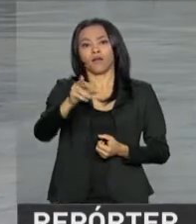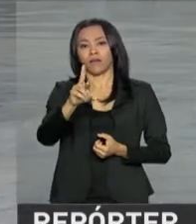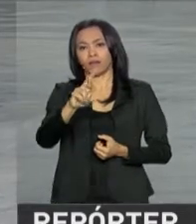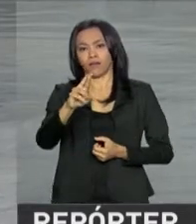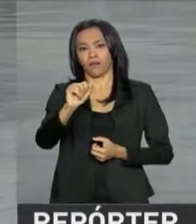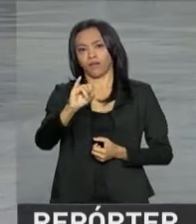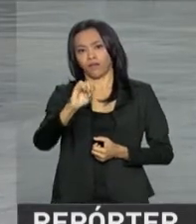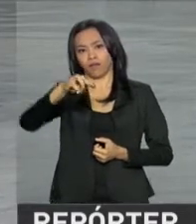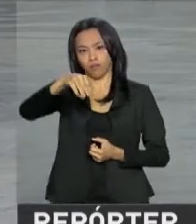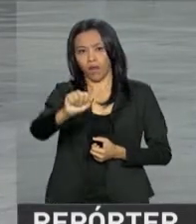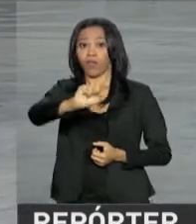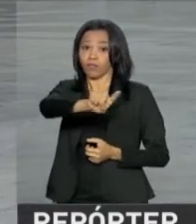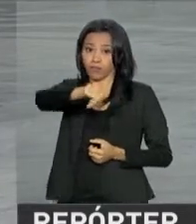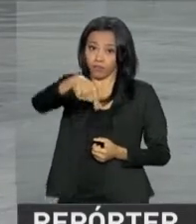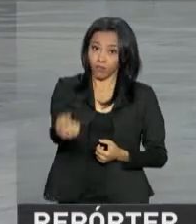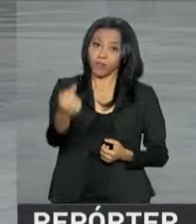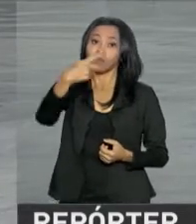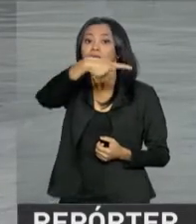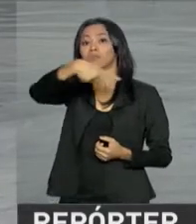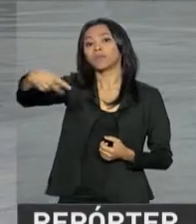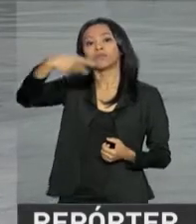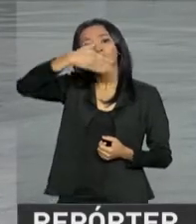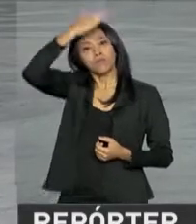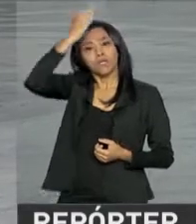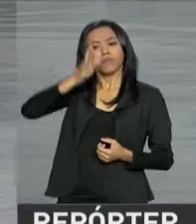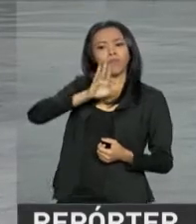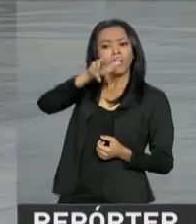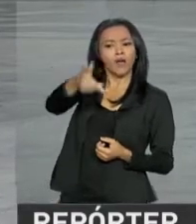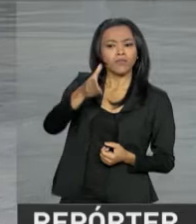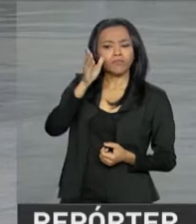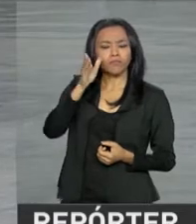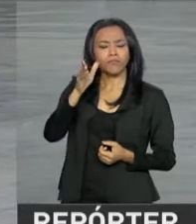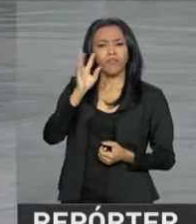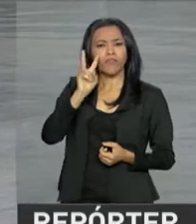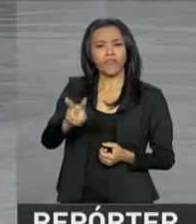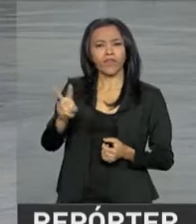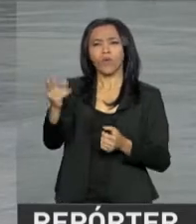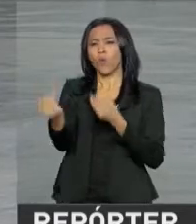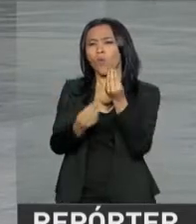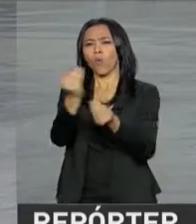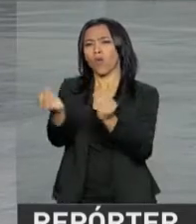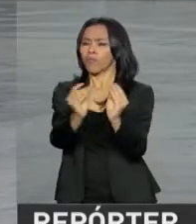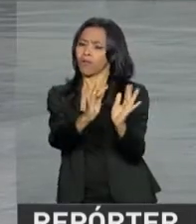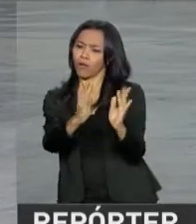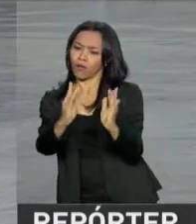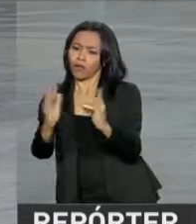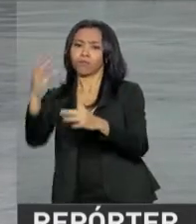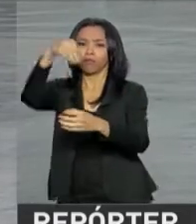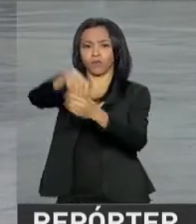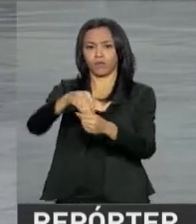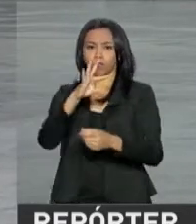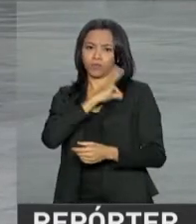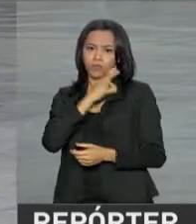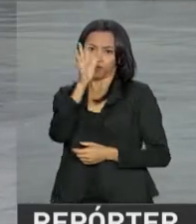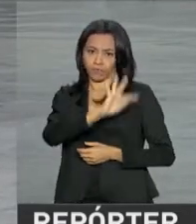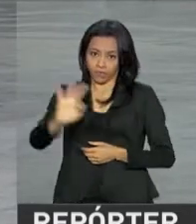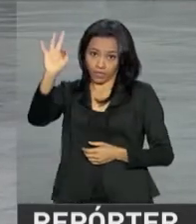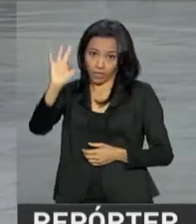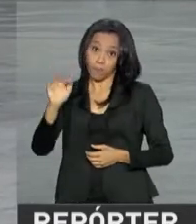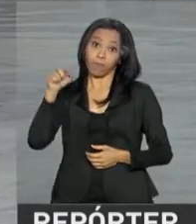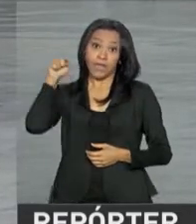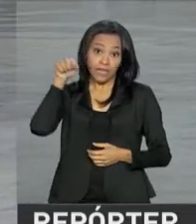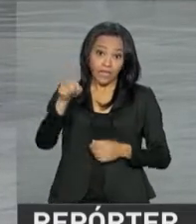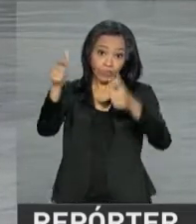depois ele vai inspecionar o o centro de triagem da polícia federal nesses locais os imigrantes são